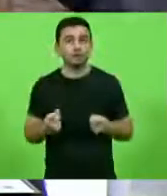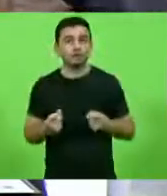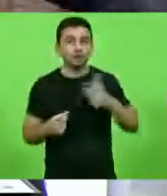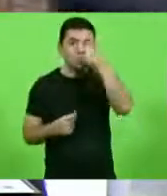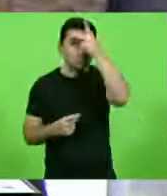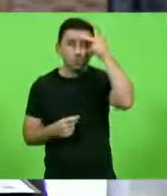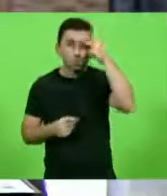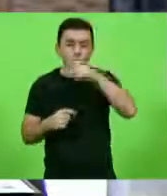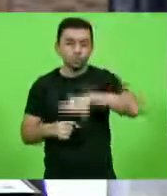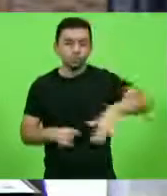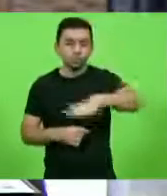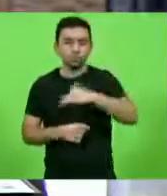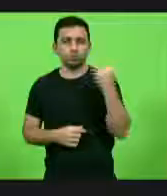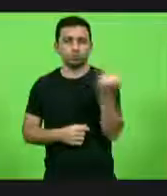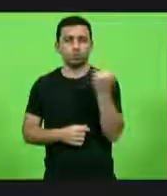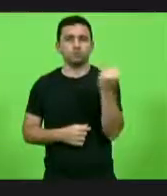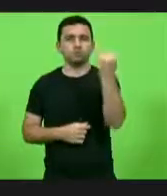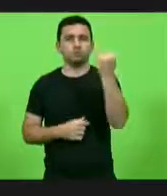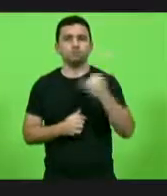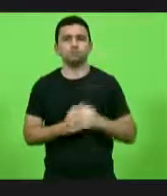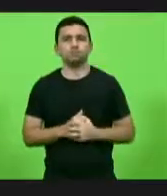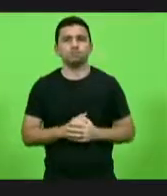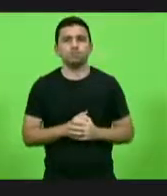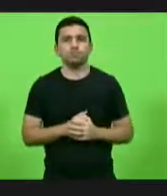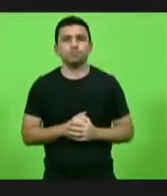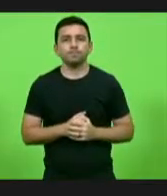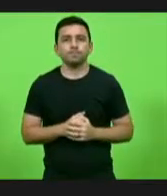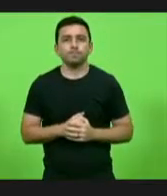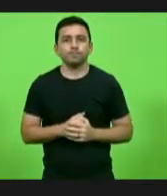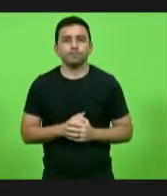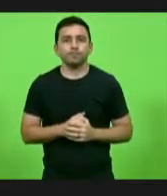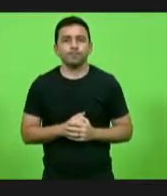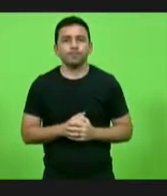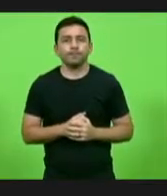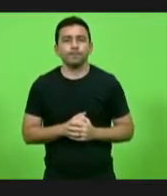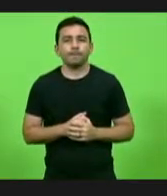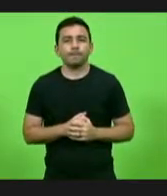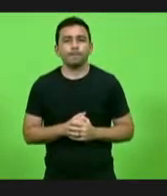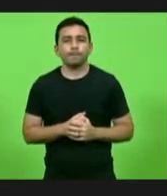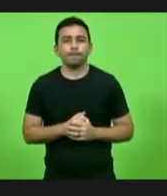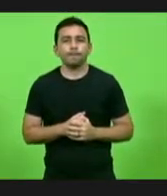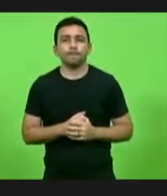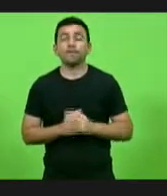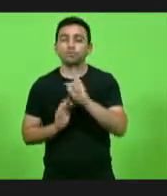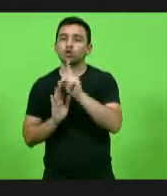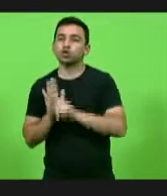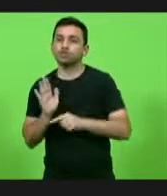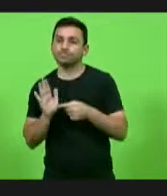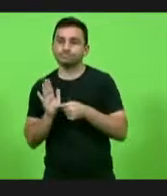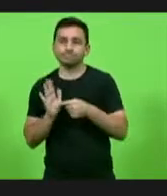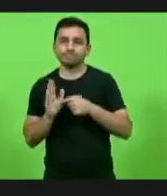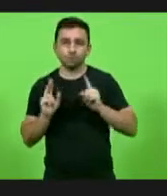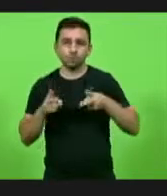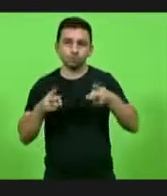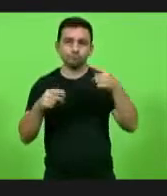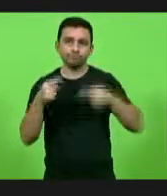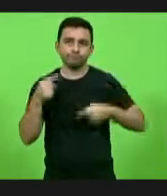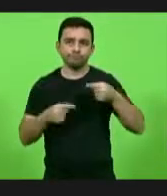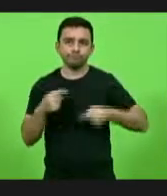vidas importam. Obrigado, presidente. Ainda para discutir o projeto, com a palavra a deputada Ada de Luca.